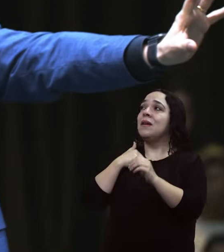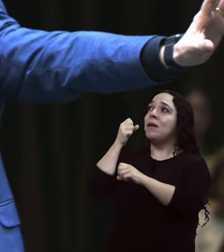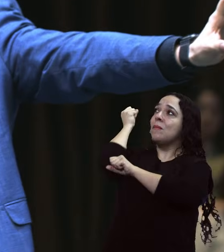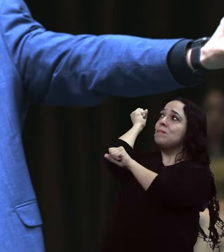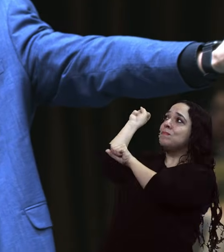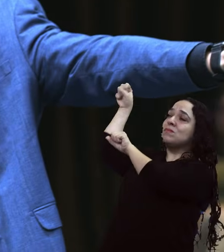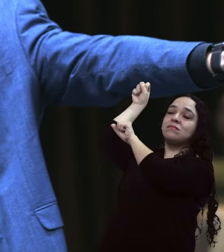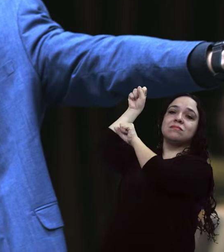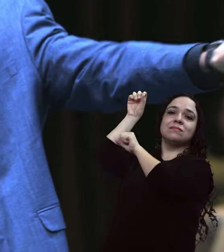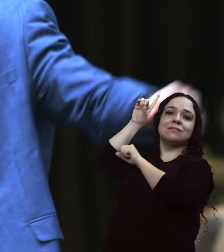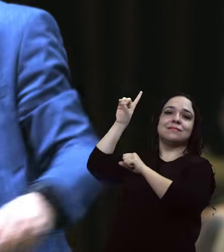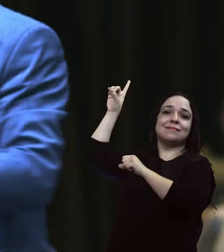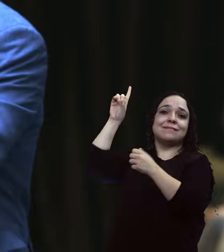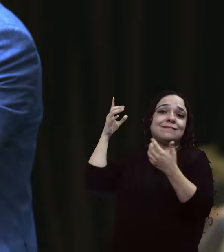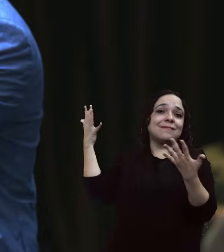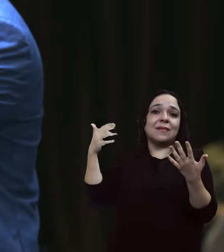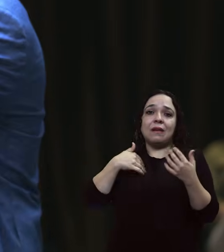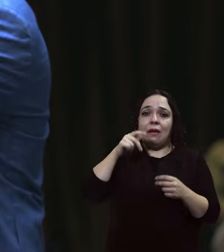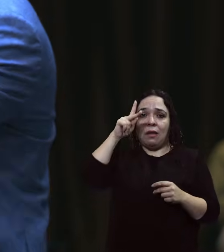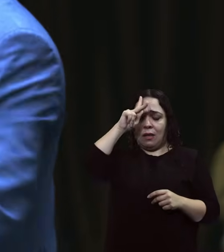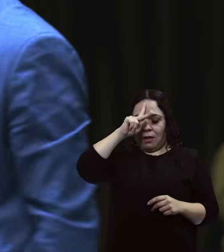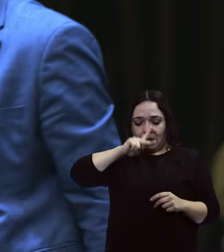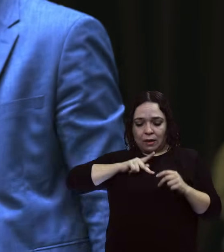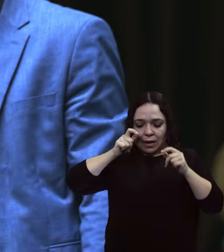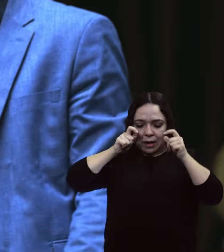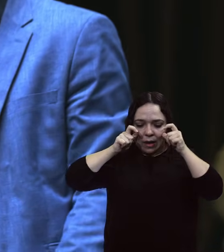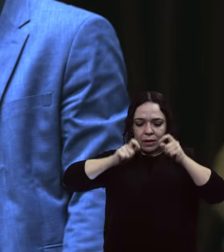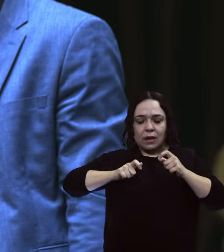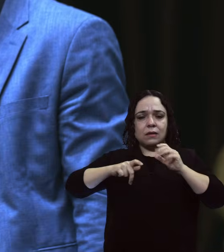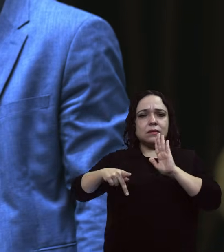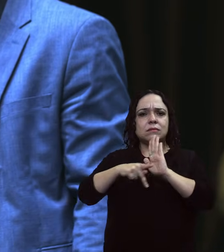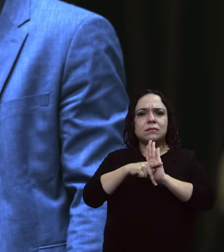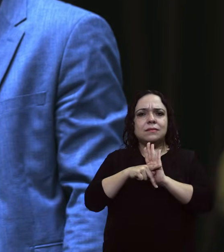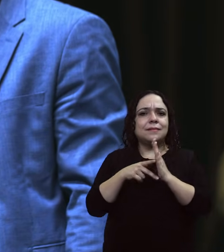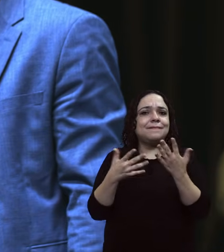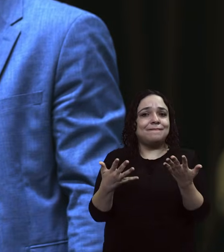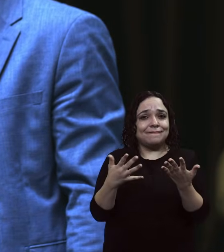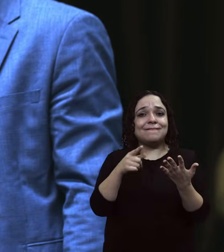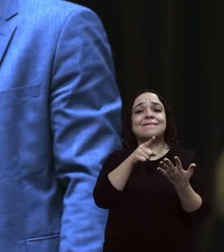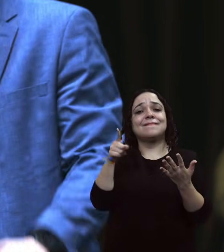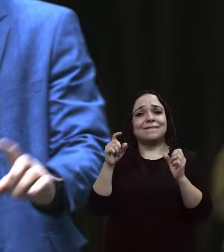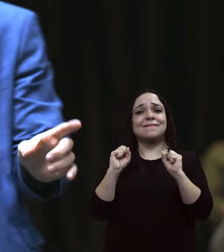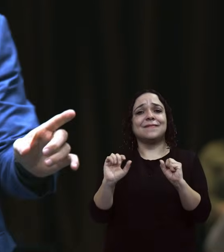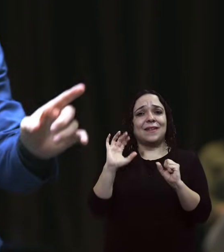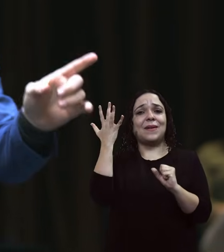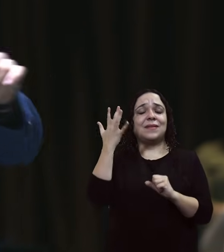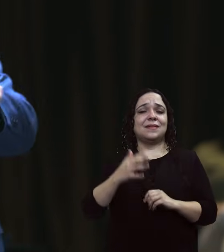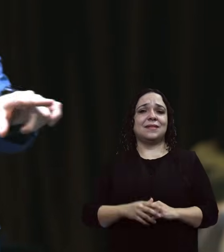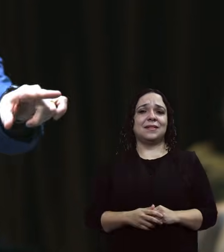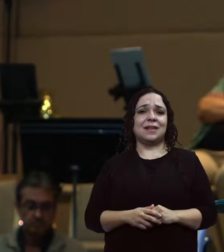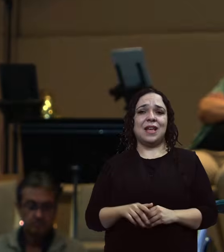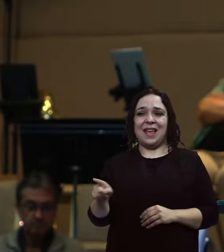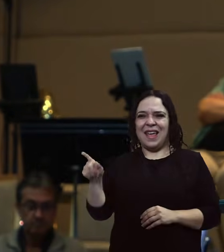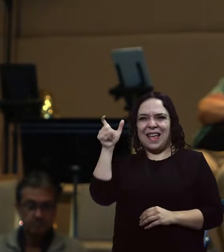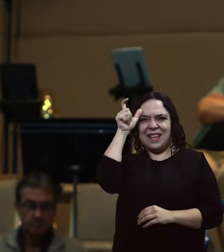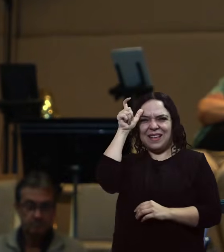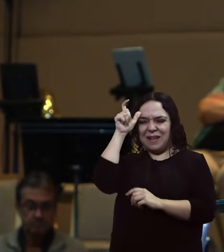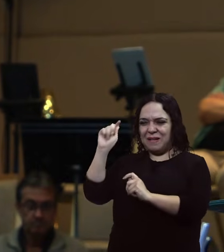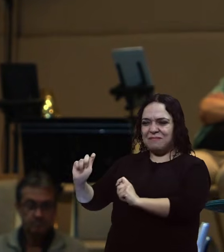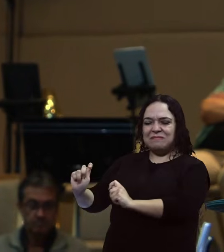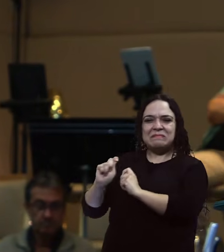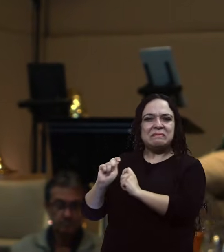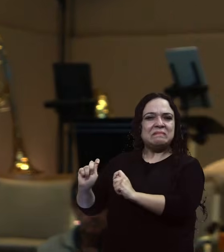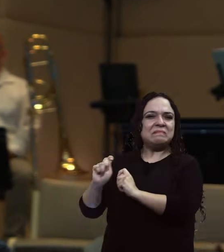nossos interesses, é exatamente isso que acontece com a gente. É por isso que o inimigo vai